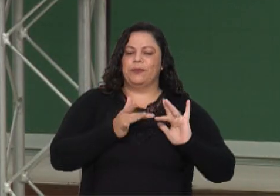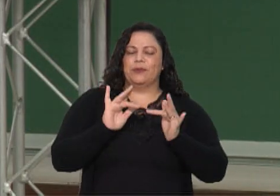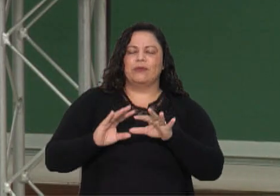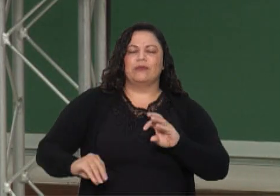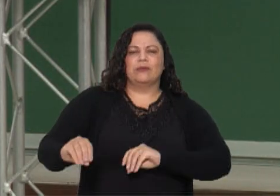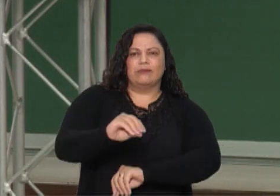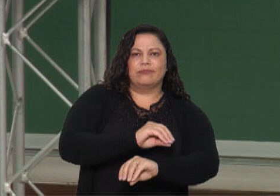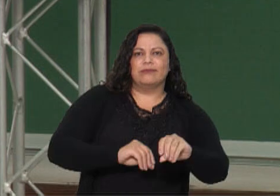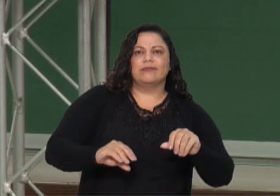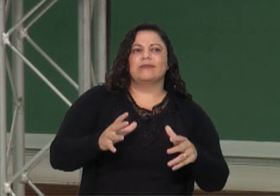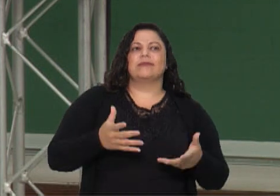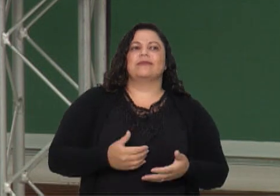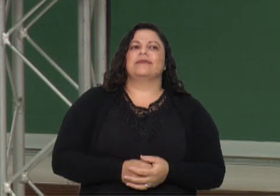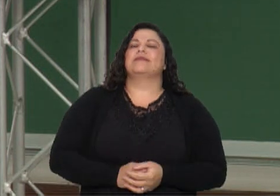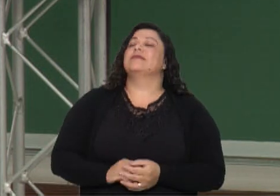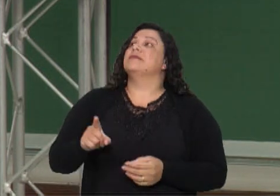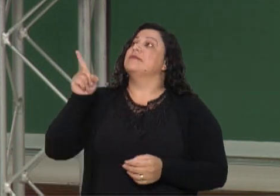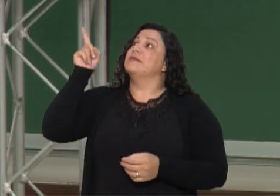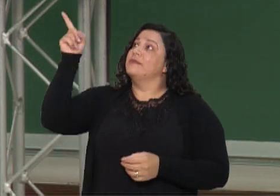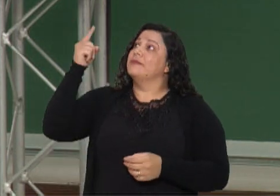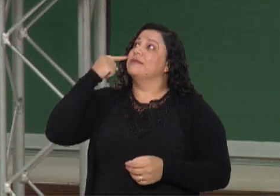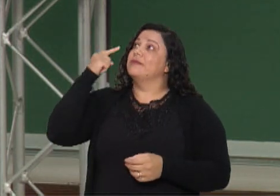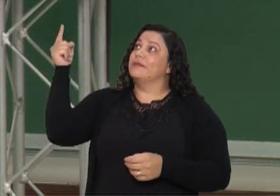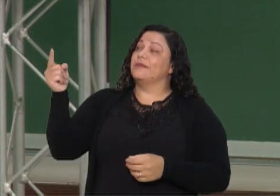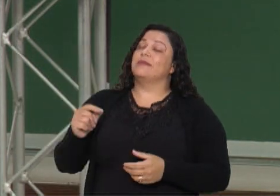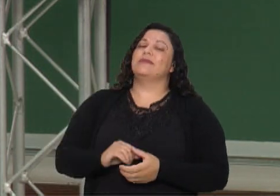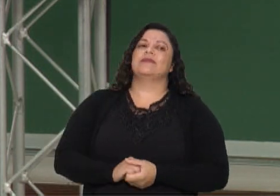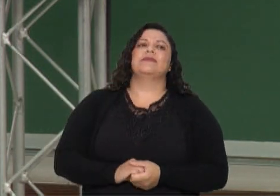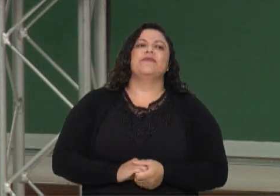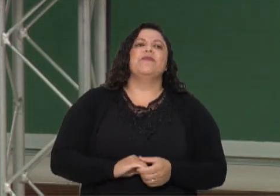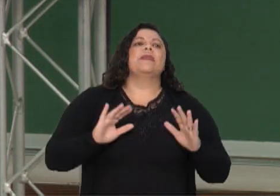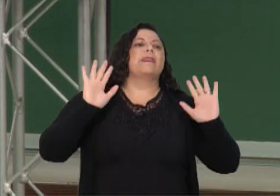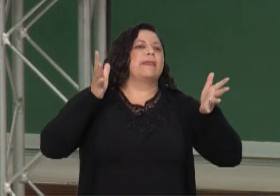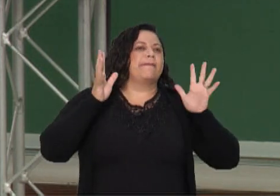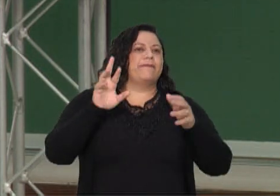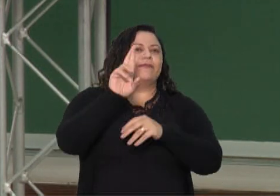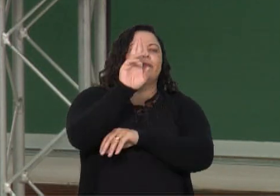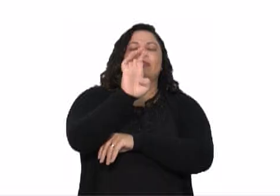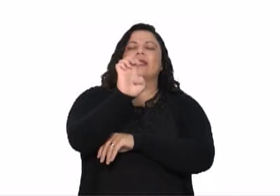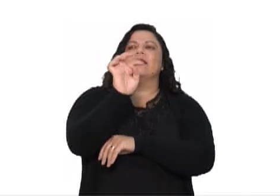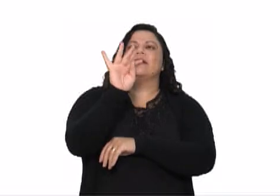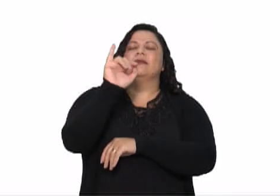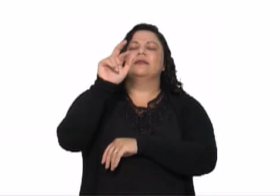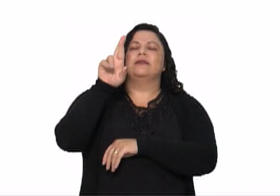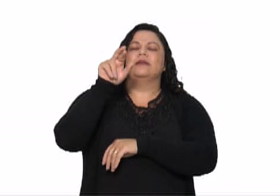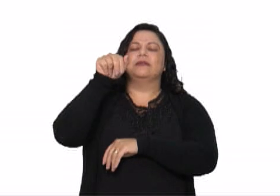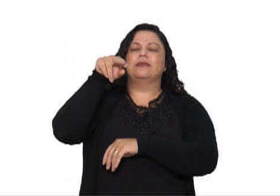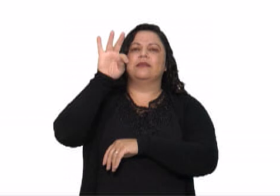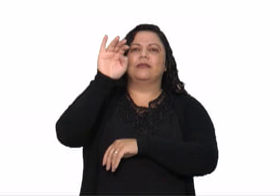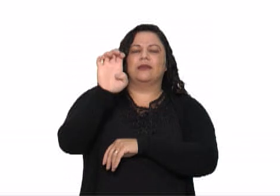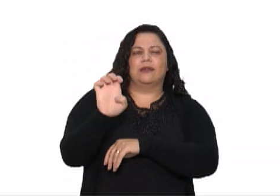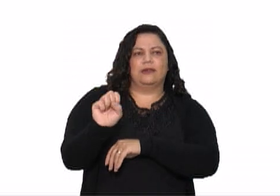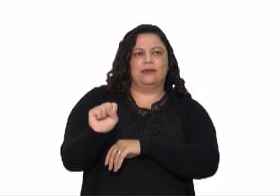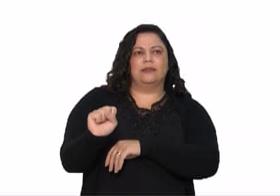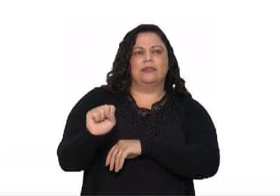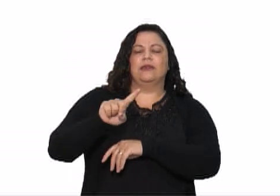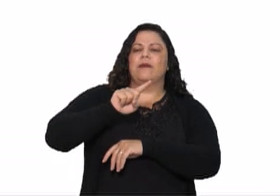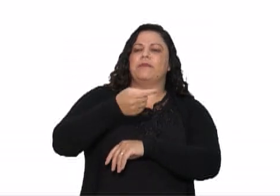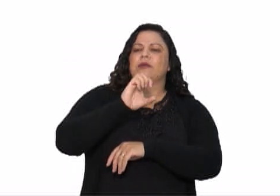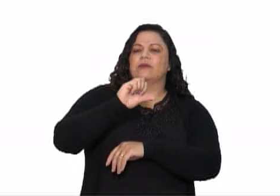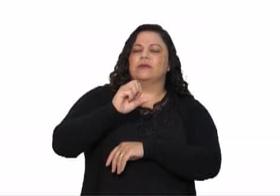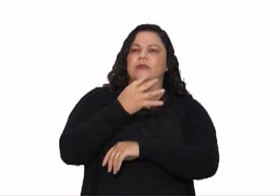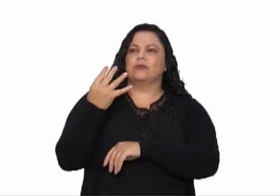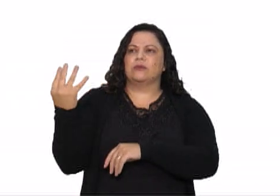vamos em frente. Olha só, a tela dos retirantes que a gente já viu, né, de 1944, revela uma